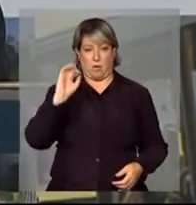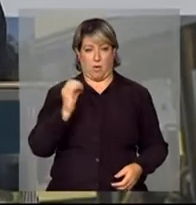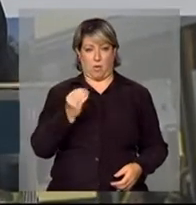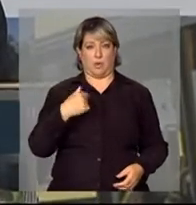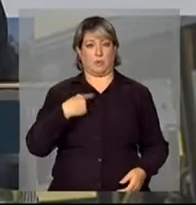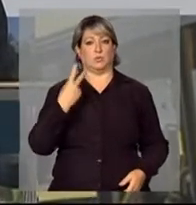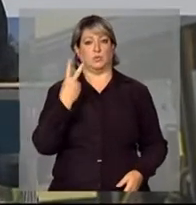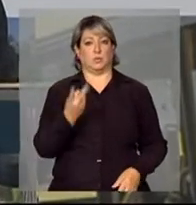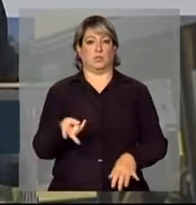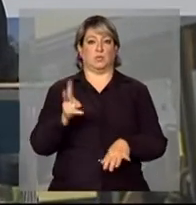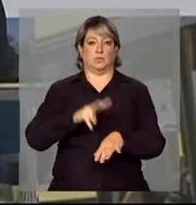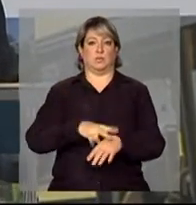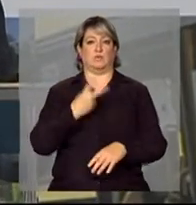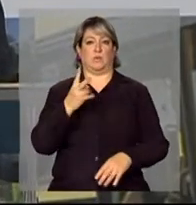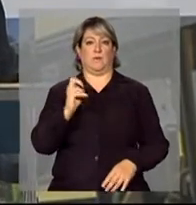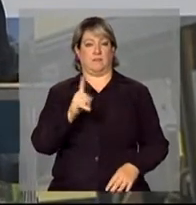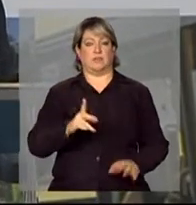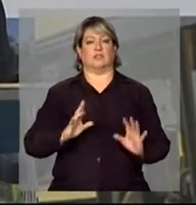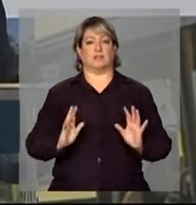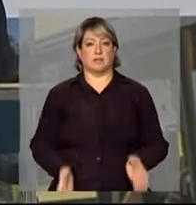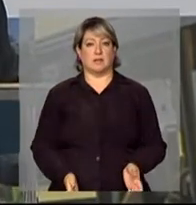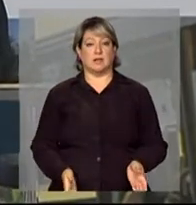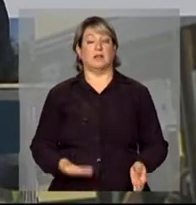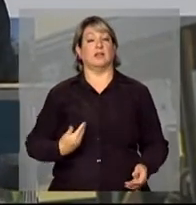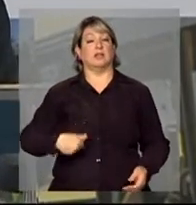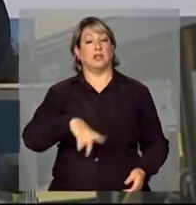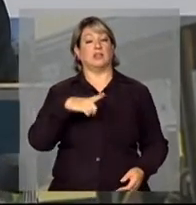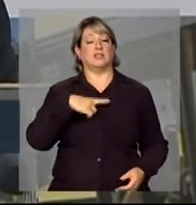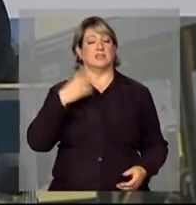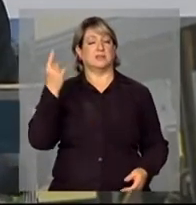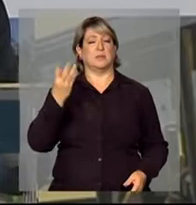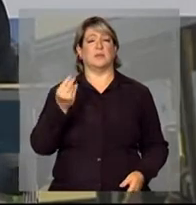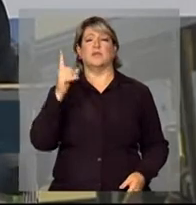oportunidades, que nós tínhamos, os prefeitos,